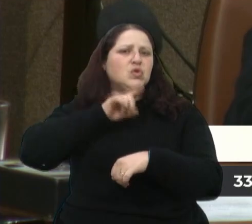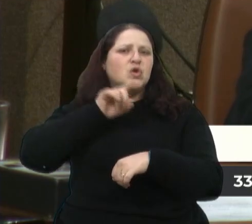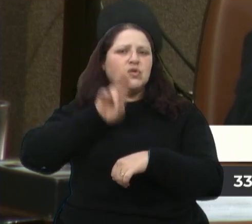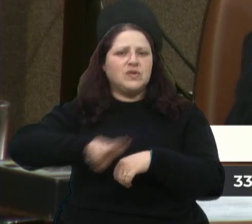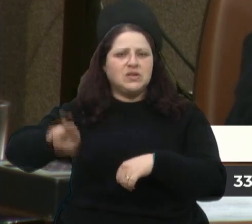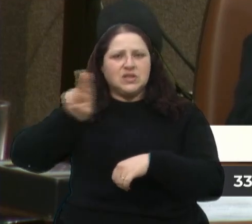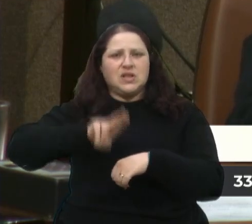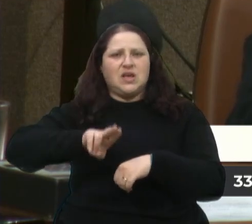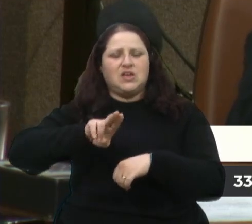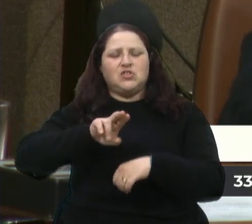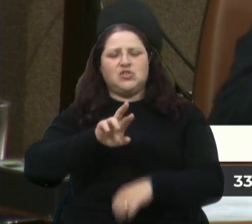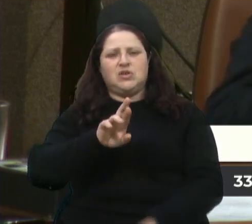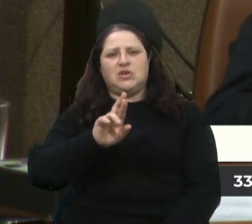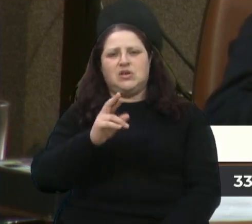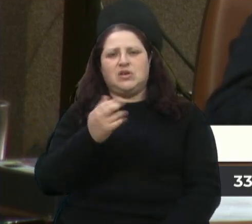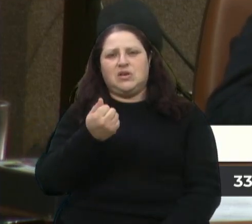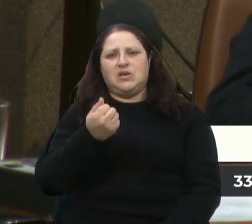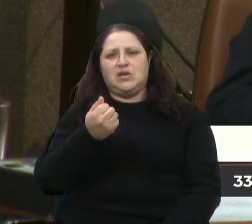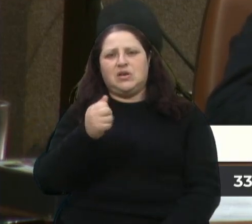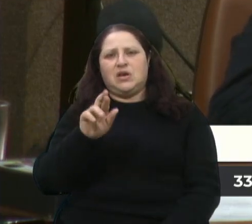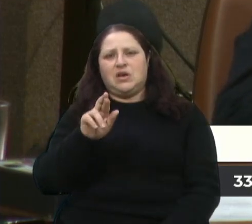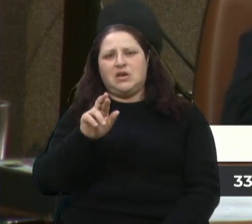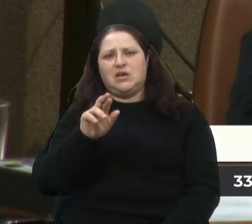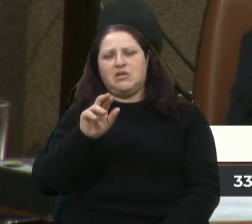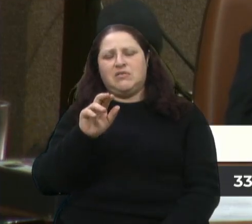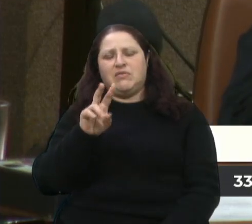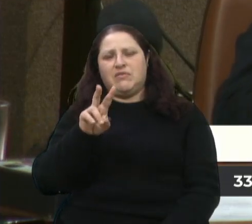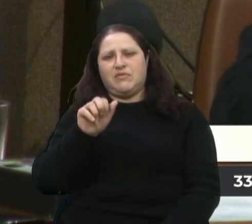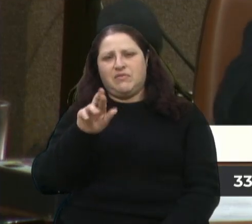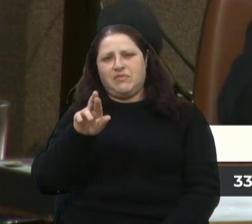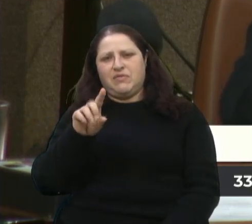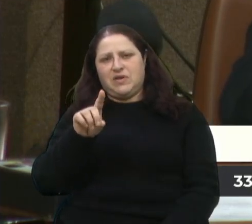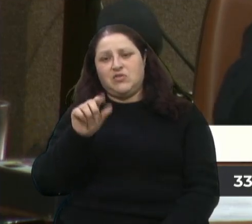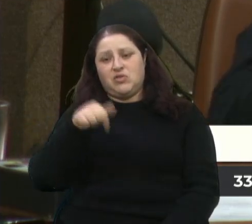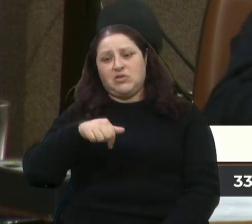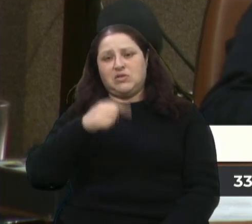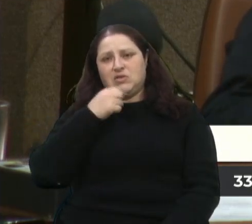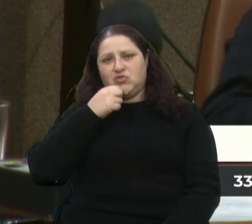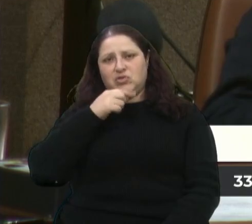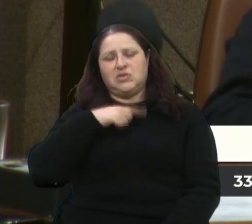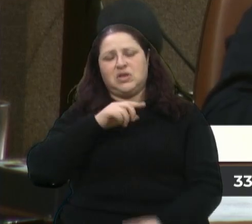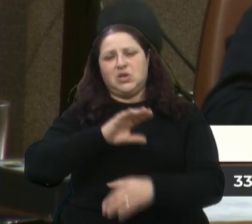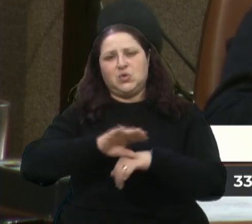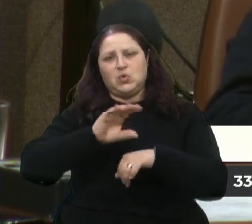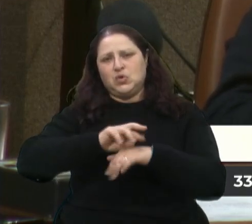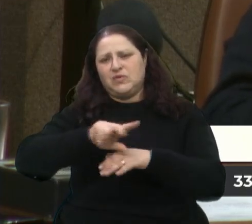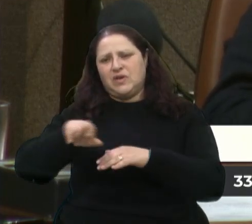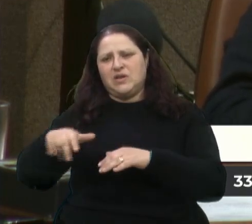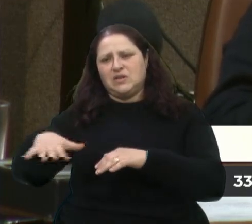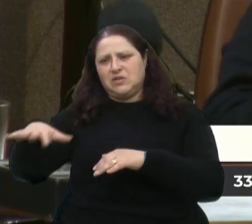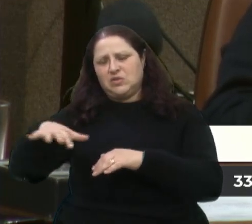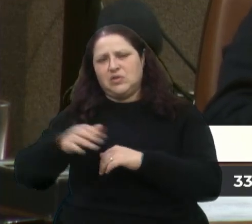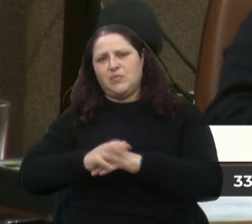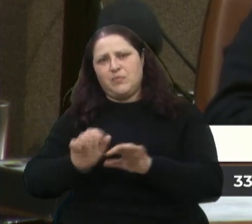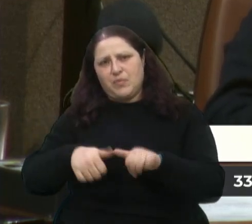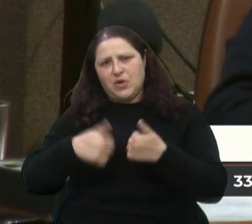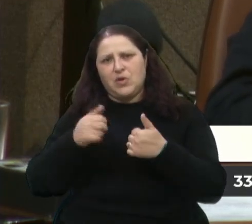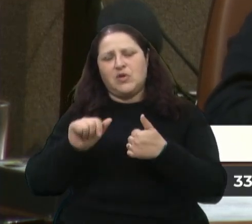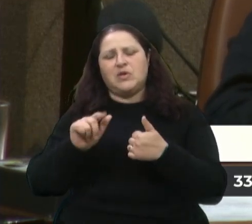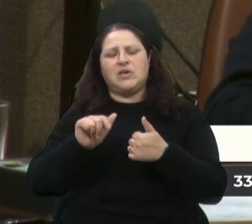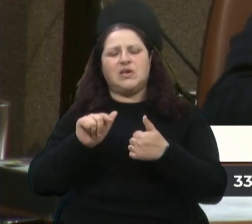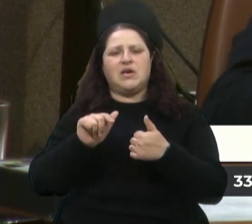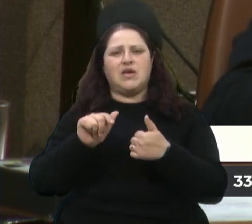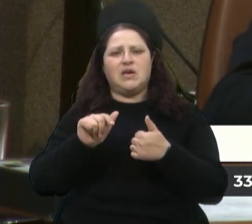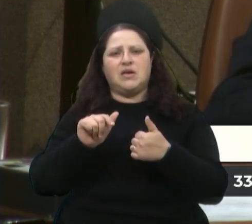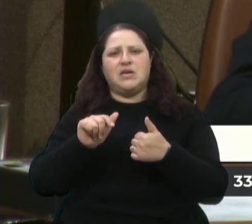online por uma série de situações. Então, eu acho assim, o melhor caminho são vouchers. Ou